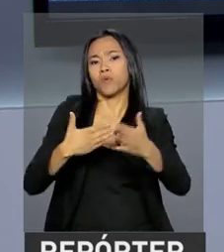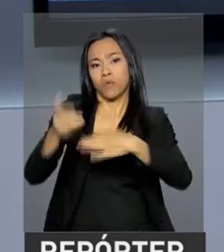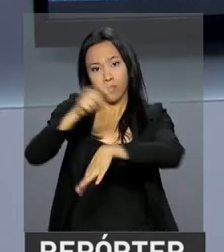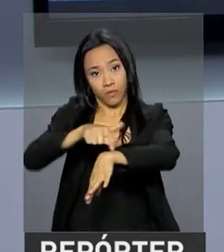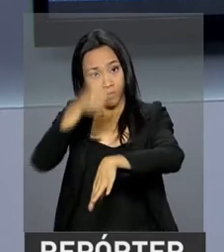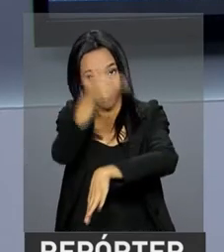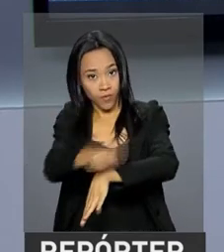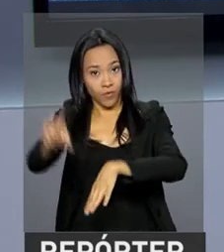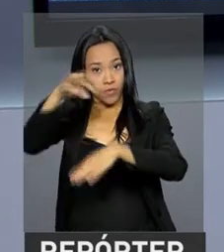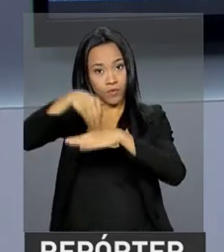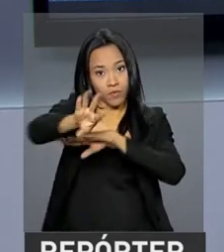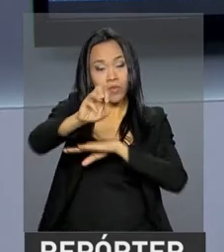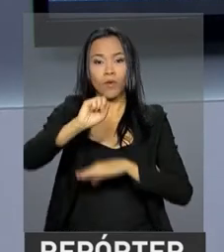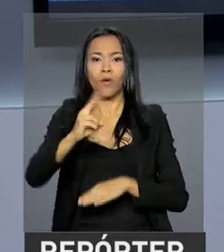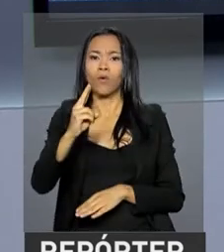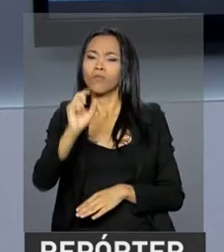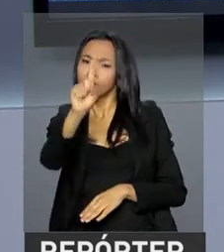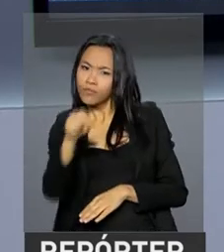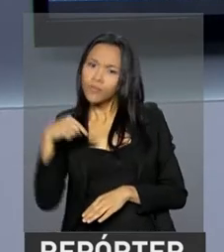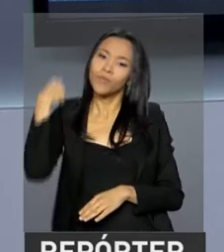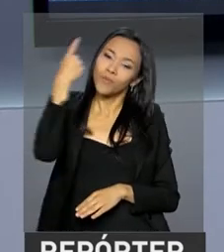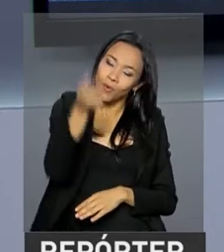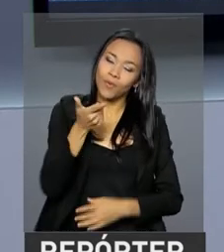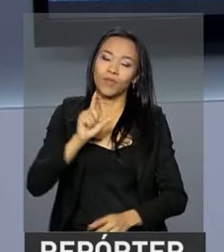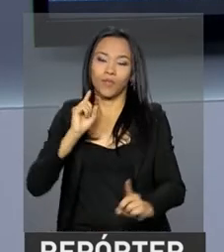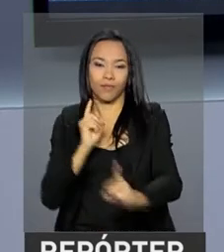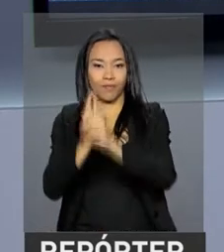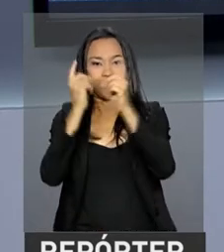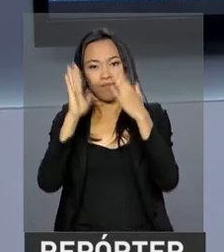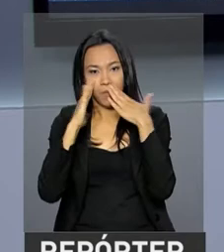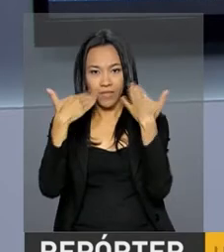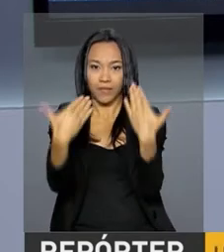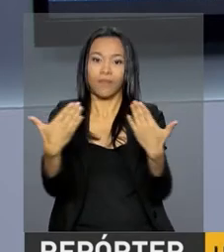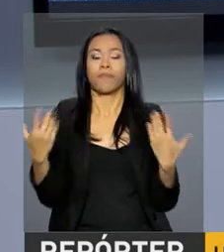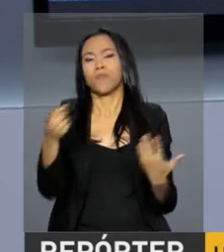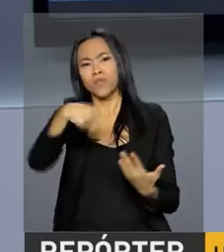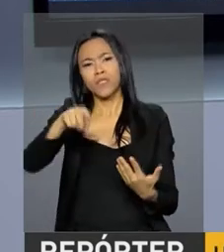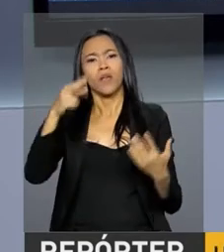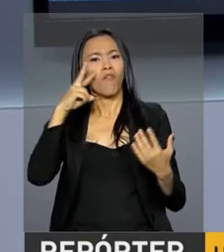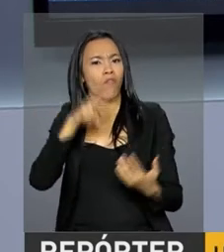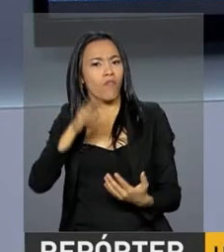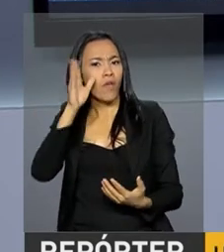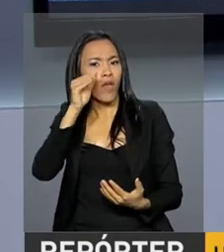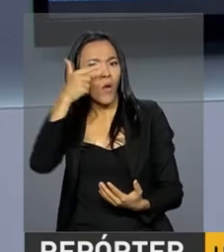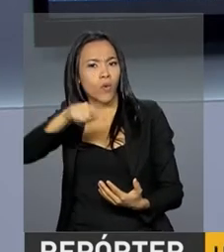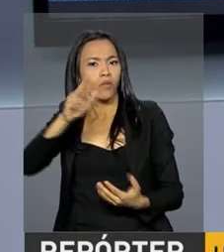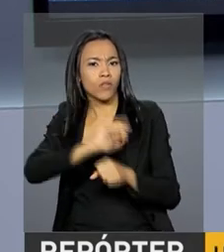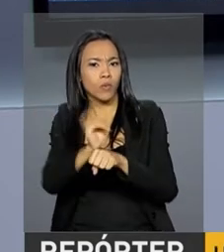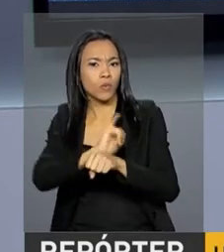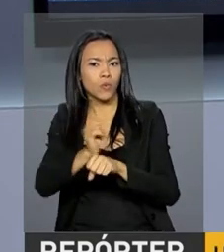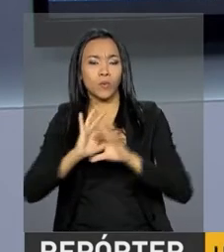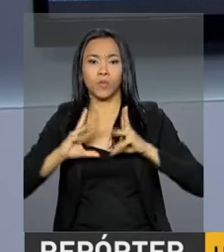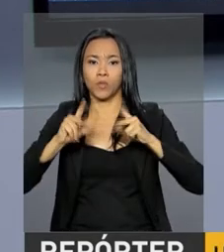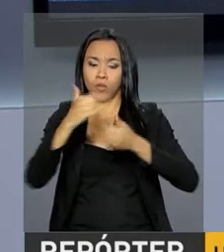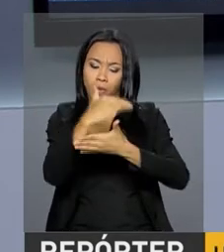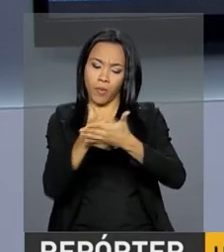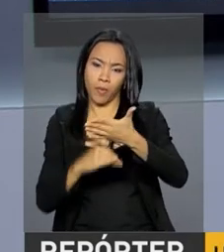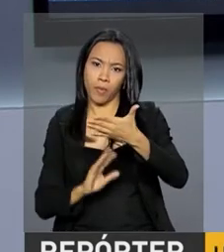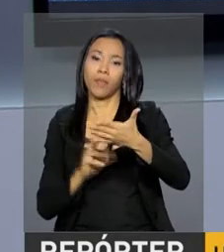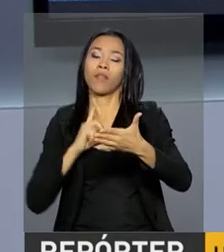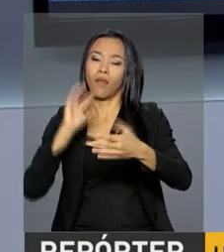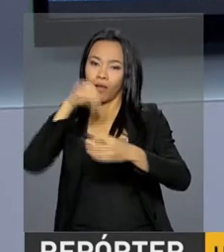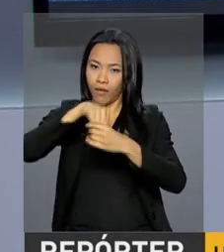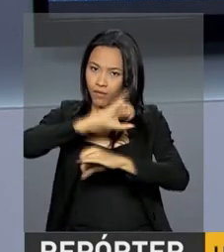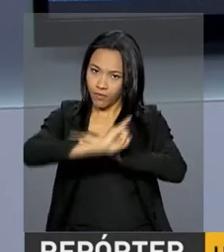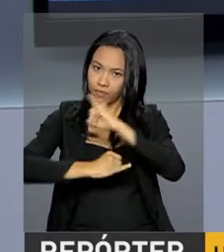com outras informações ou em uma hora na nossa próxima edição você pode rever as reportagens no youtube e toda a programação também está